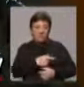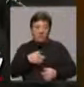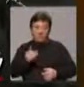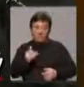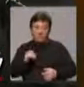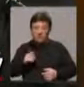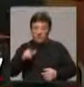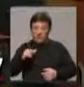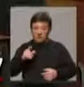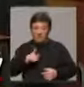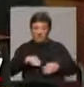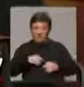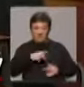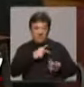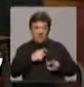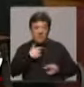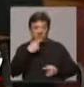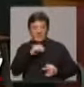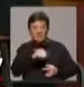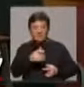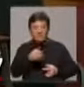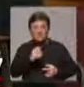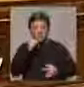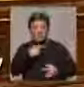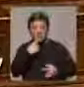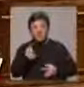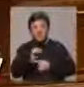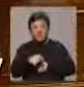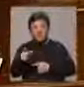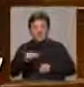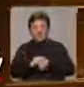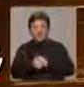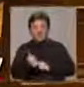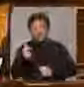rejeita o diagnóstico e desafia o PS a voltar a dizer sim à reforma do IRC.